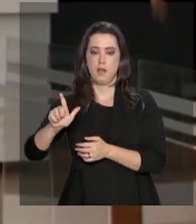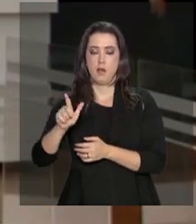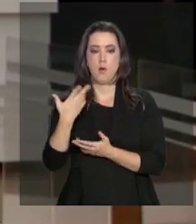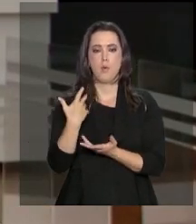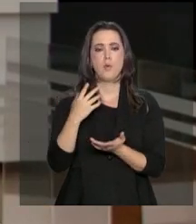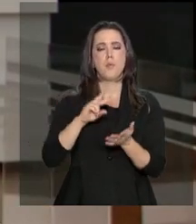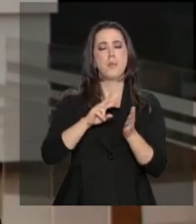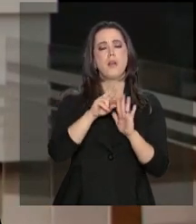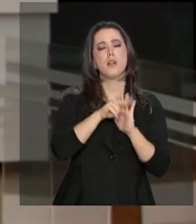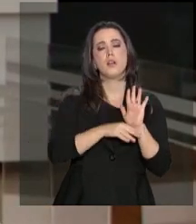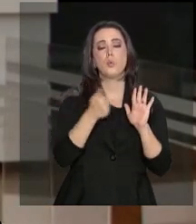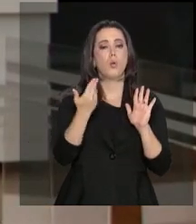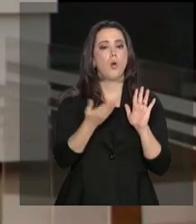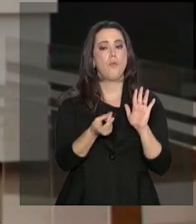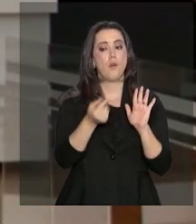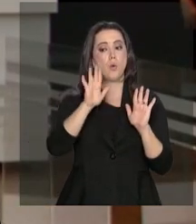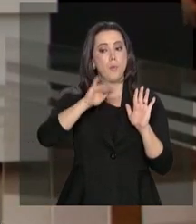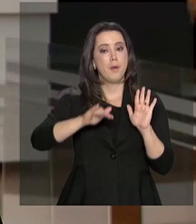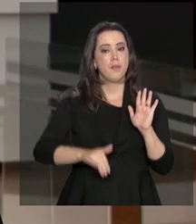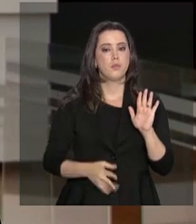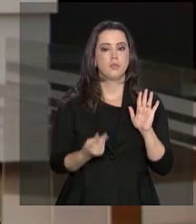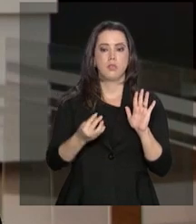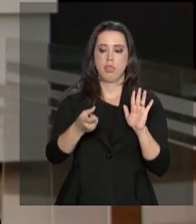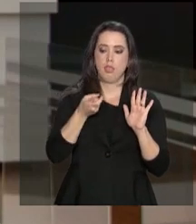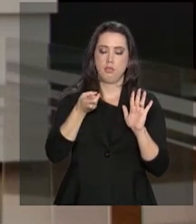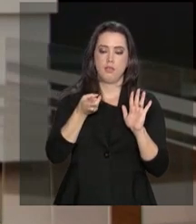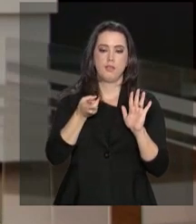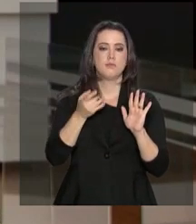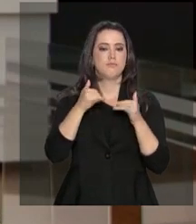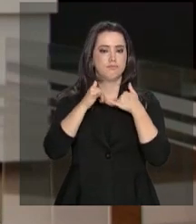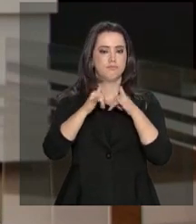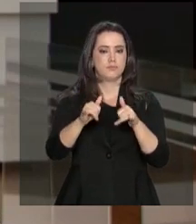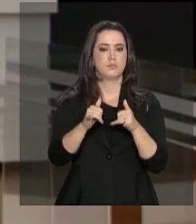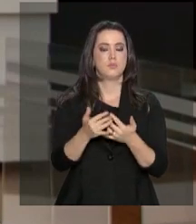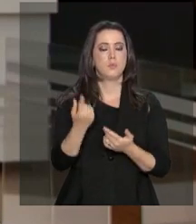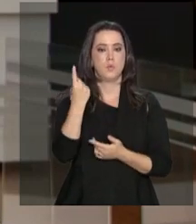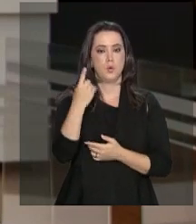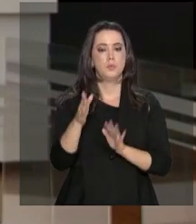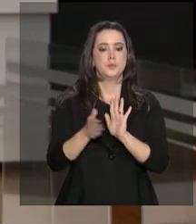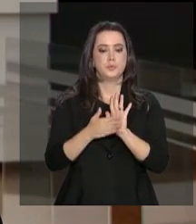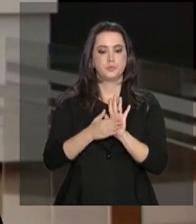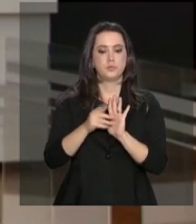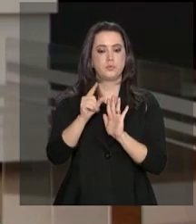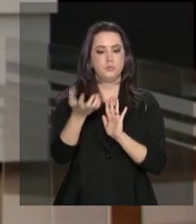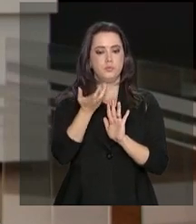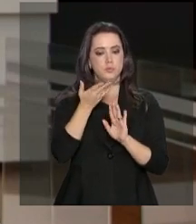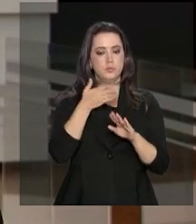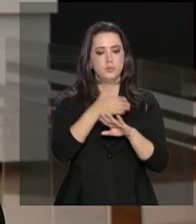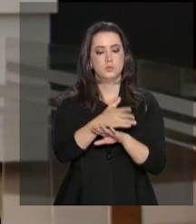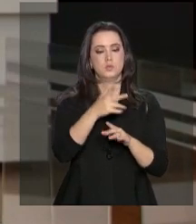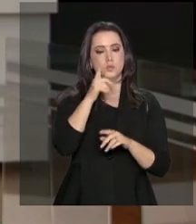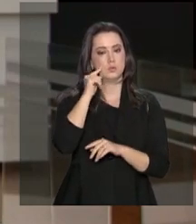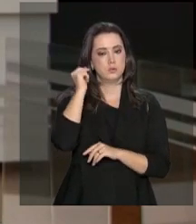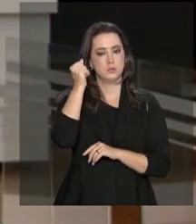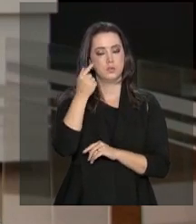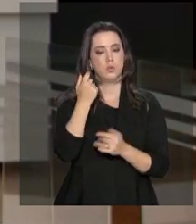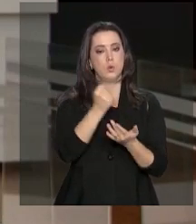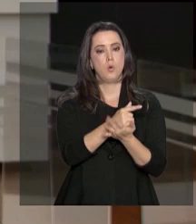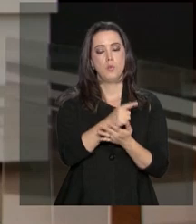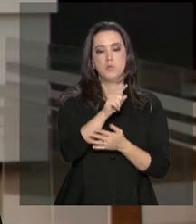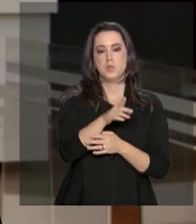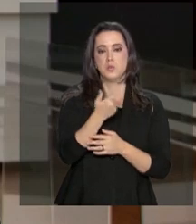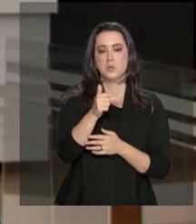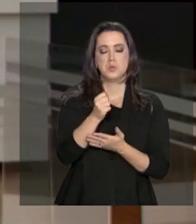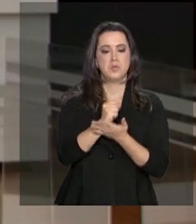oferecesse o maior desconto na tarifa. Como a Equatorial foi a única proponente do leilão, ela arrematou a distribuidora